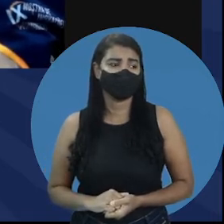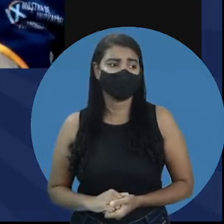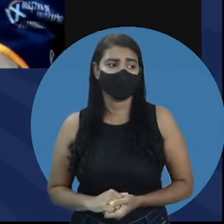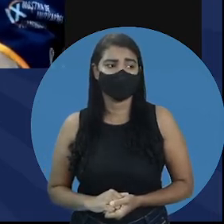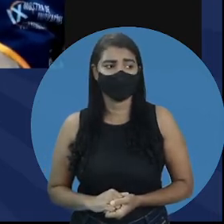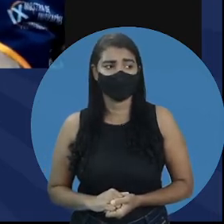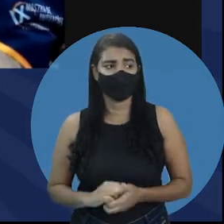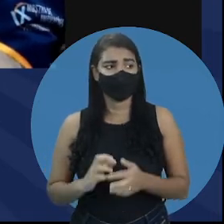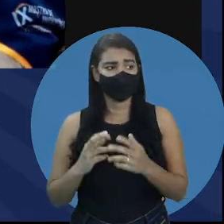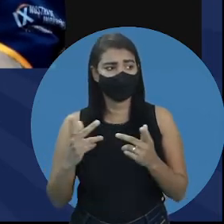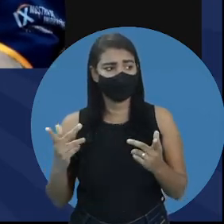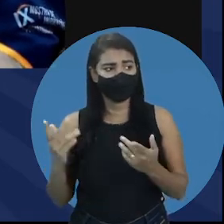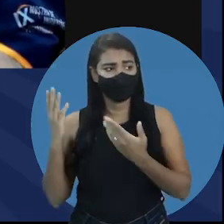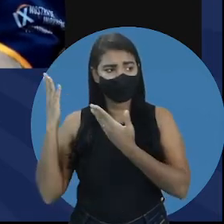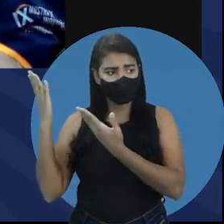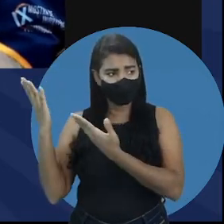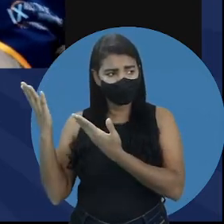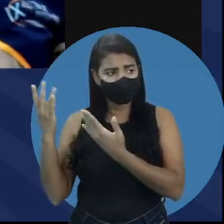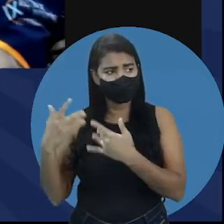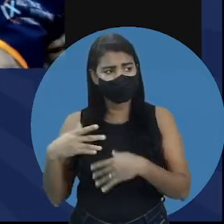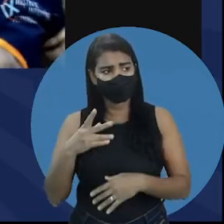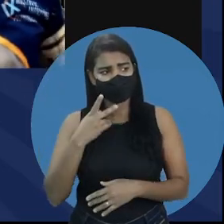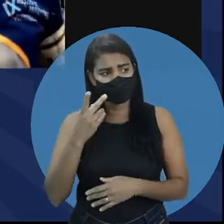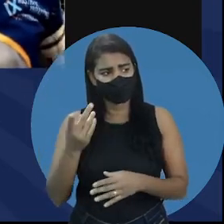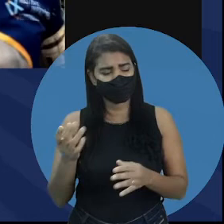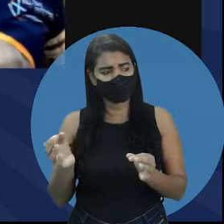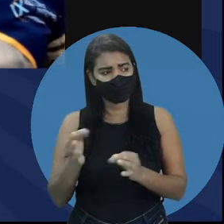Ainda tem alguma consideração para fazerem?